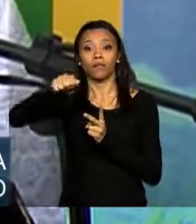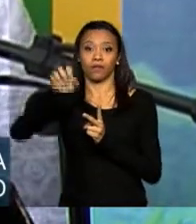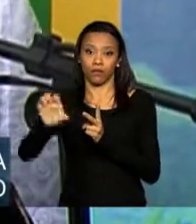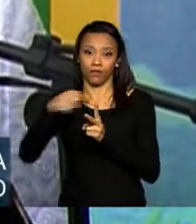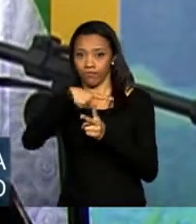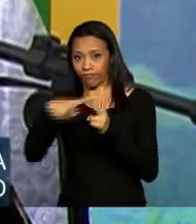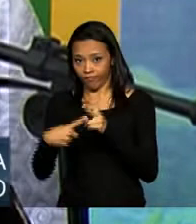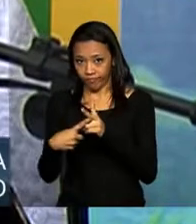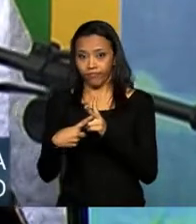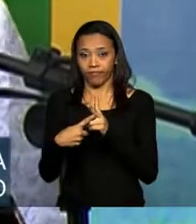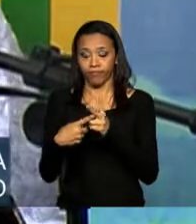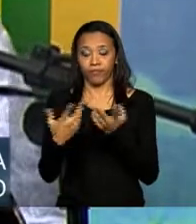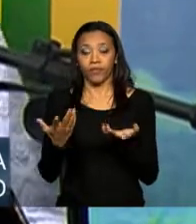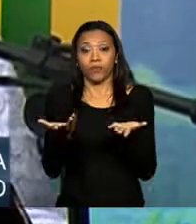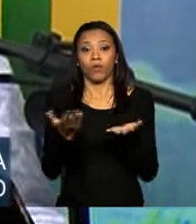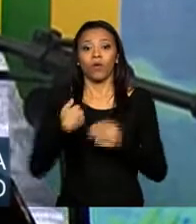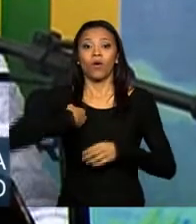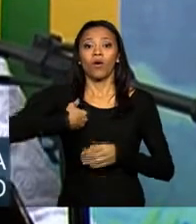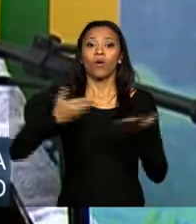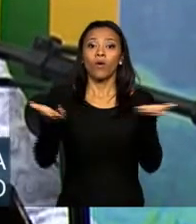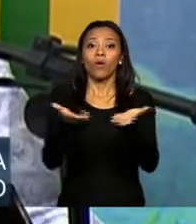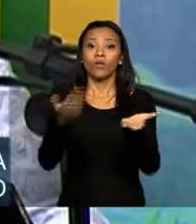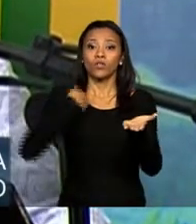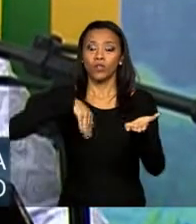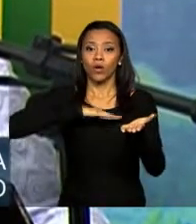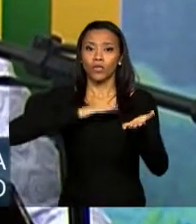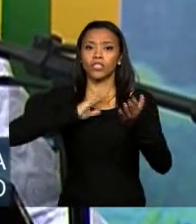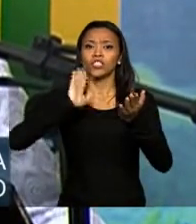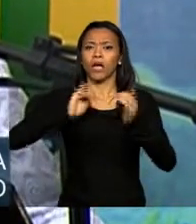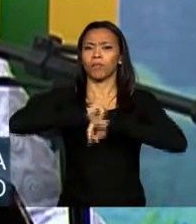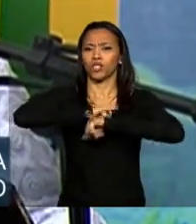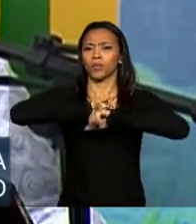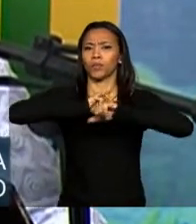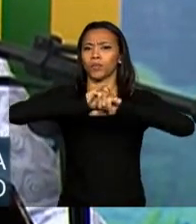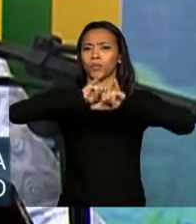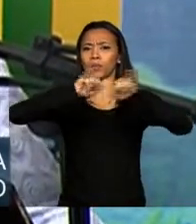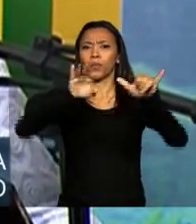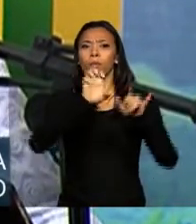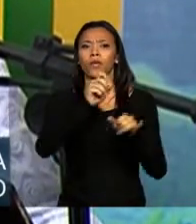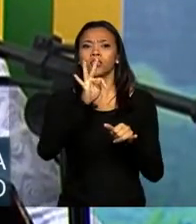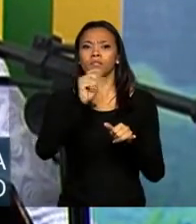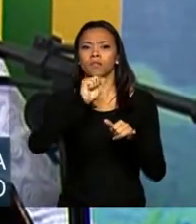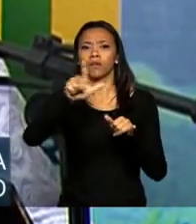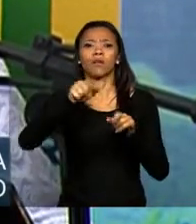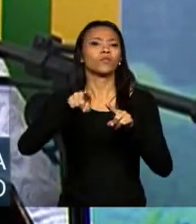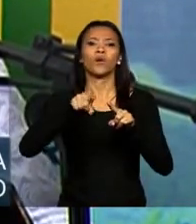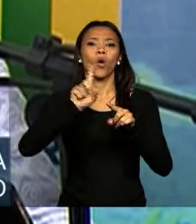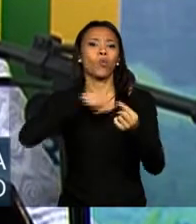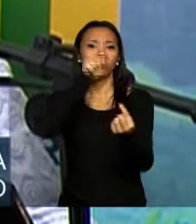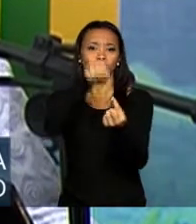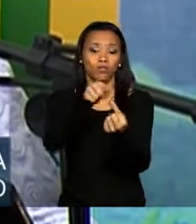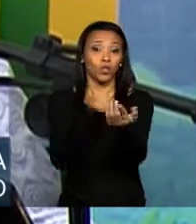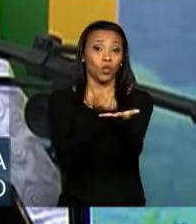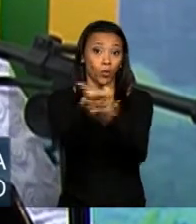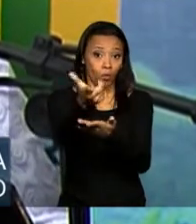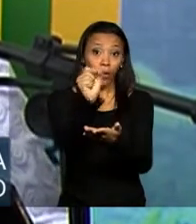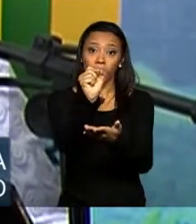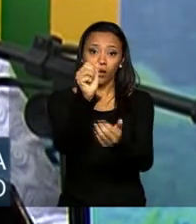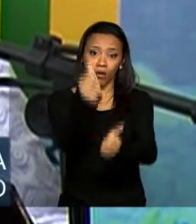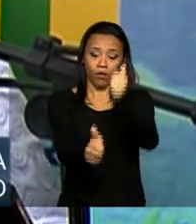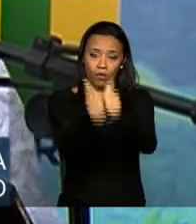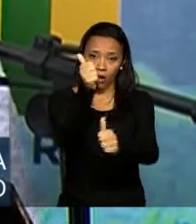escolar Olá hoje nós abrimos uma chamada pública com o objetivo de comprar arroz